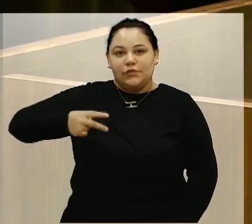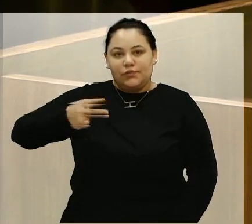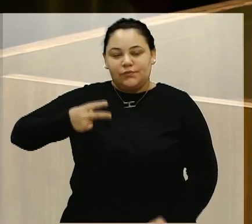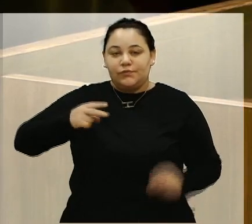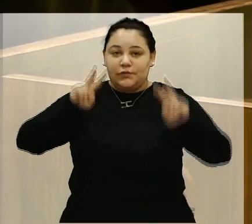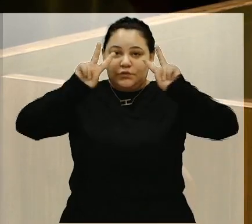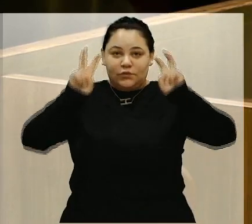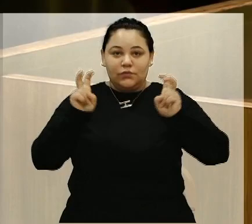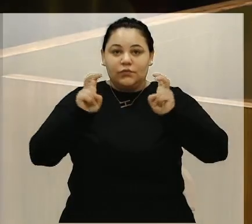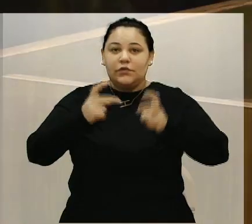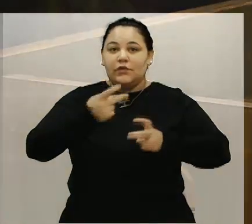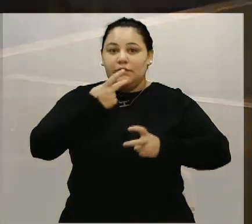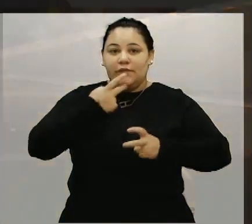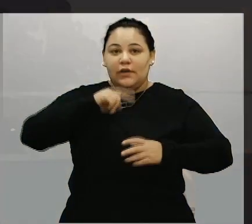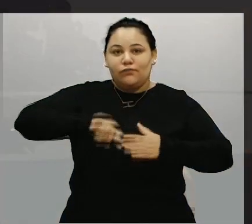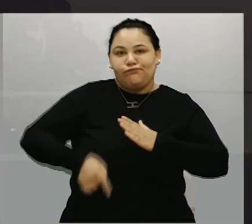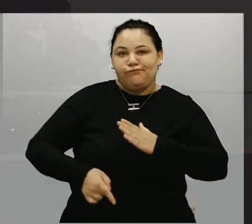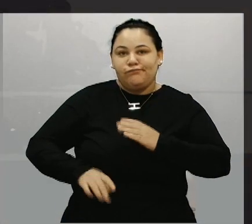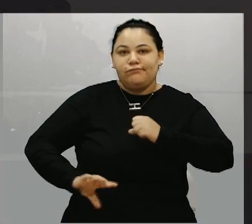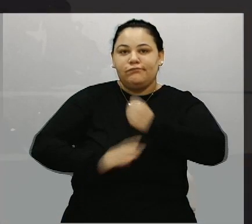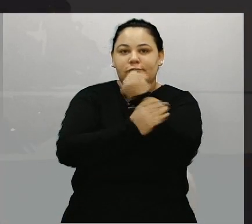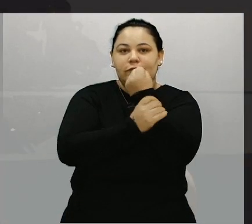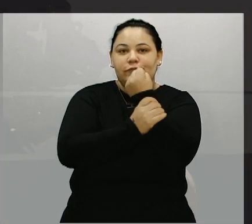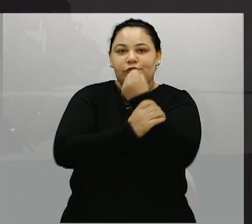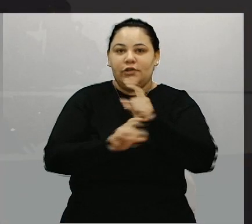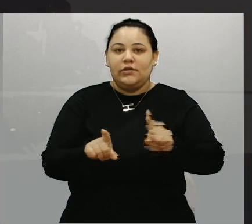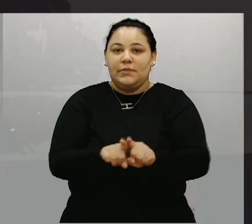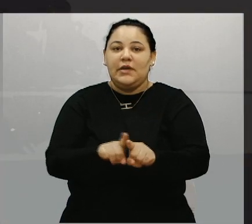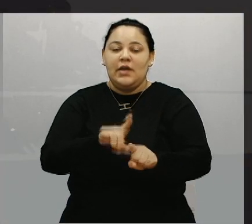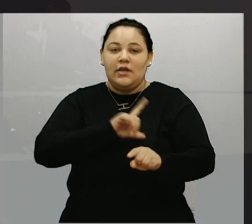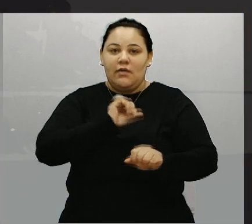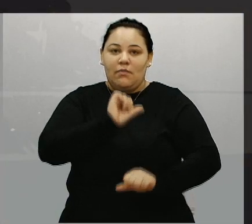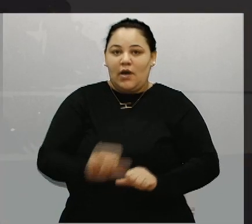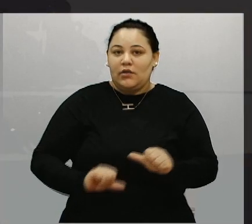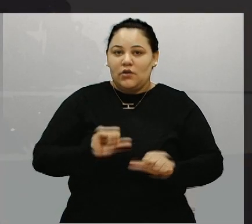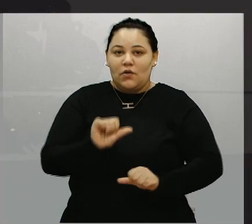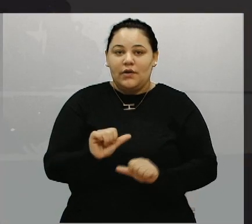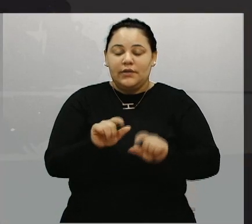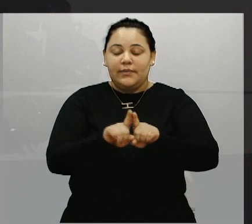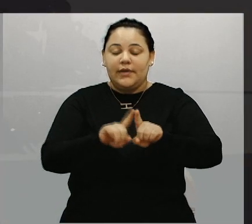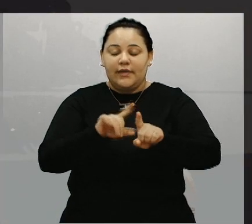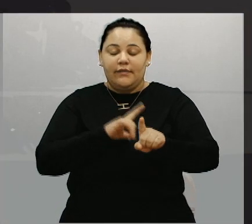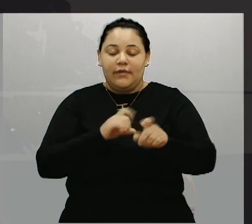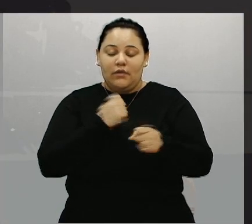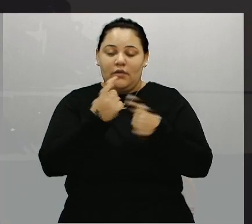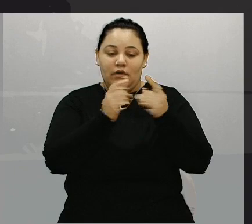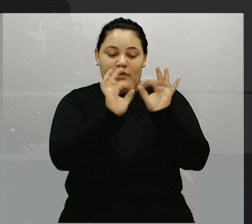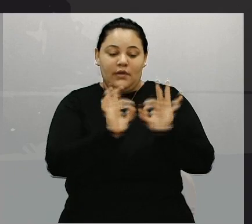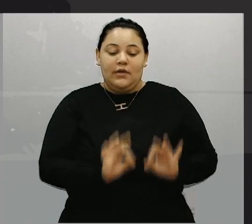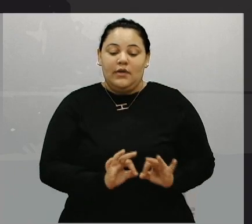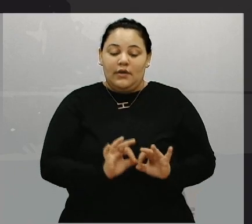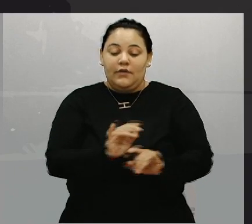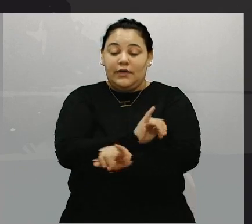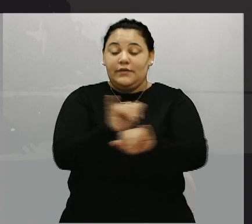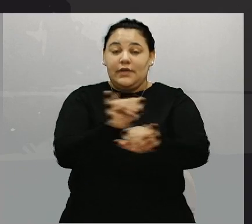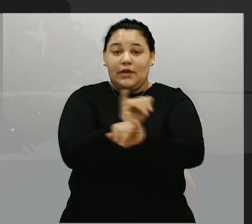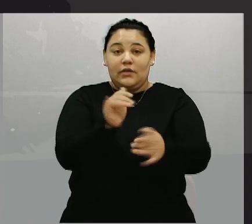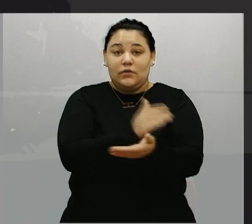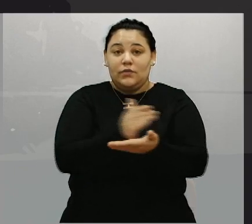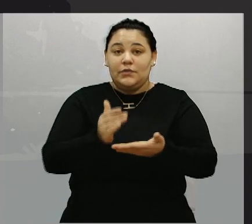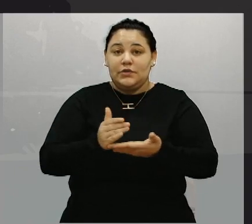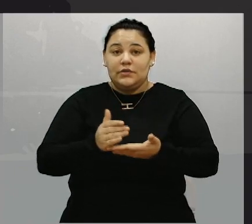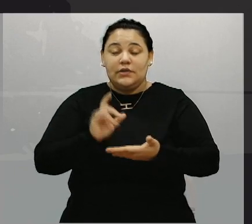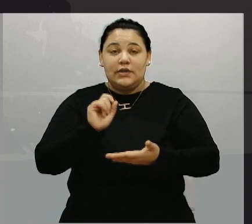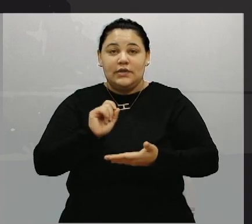de Garantia, também teve uma mudança, né? Algumas vezes foram anunciadas no início que seriam só